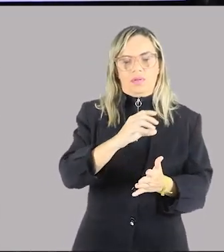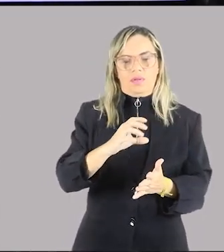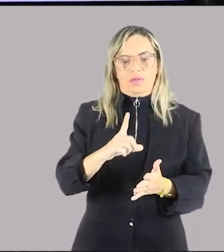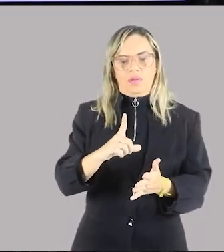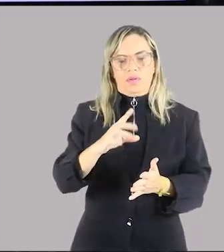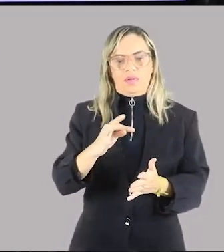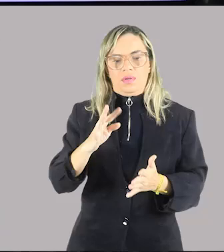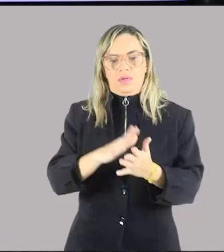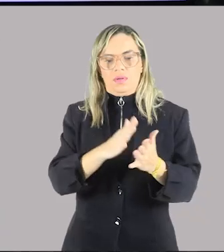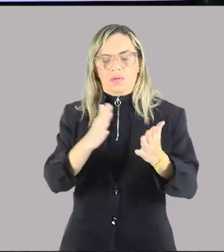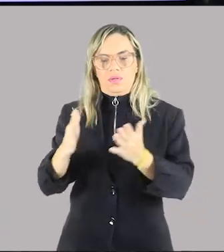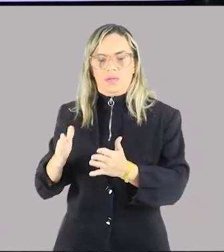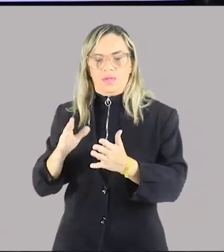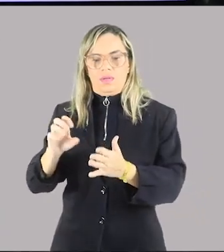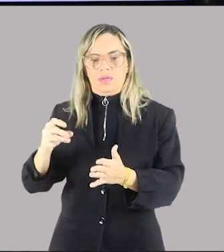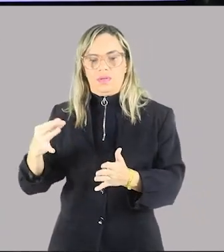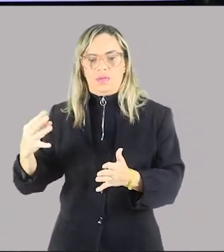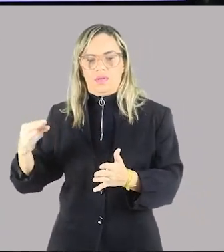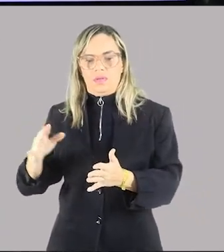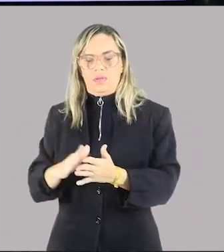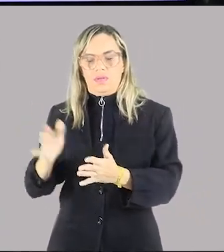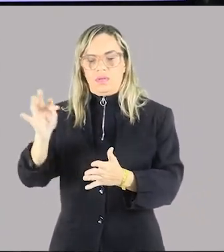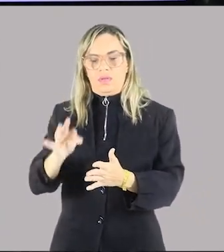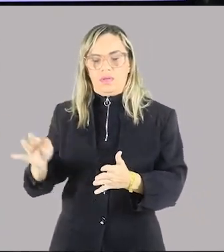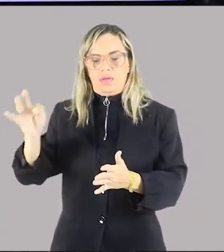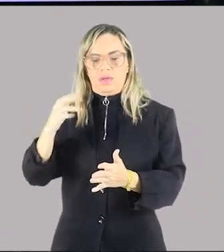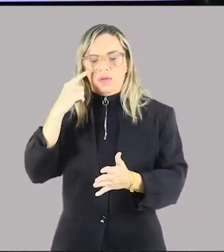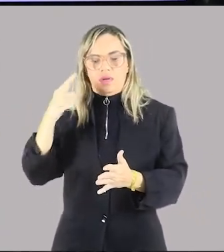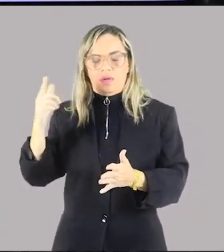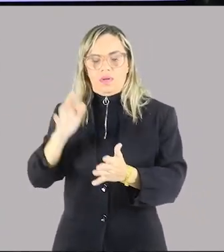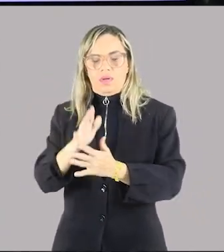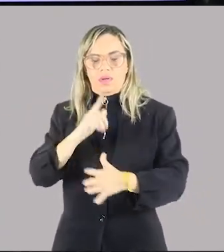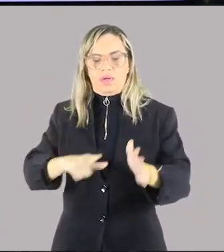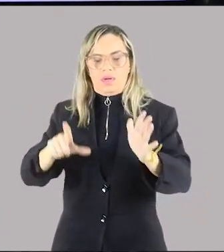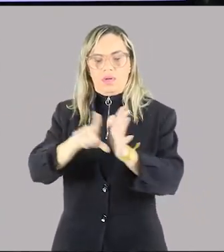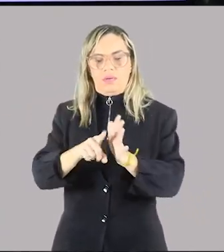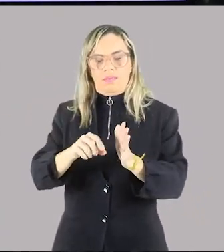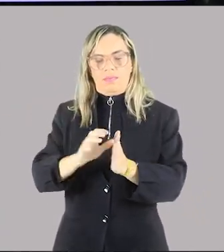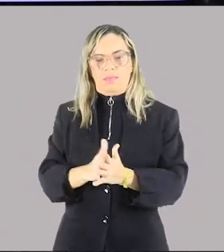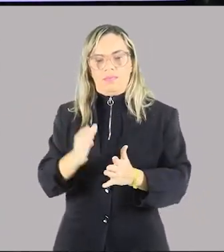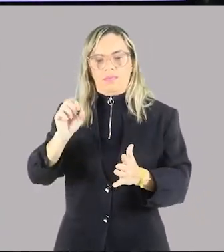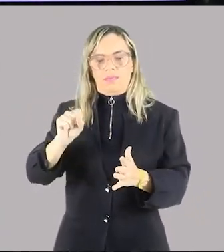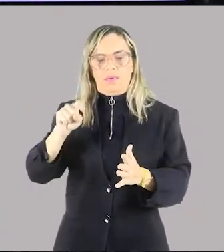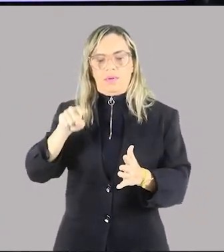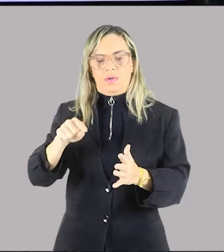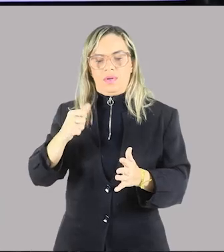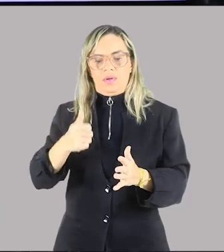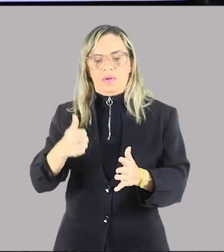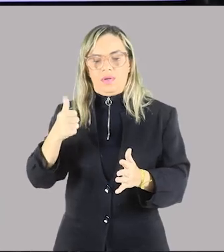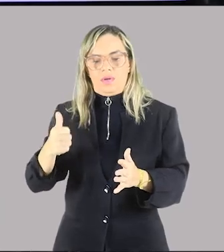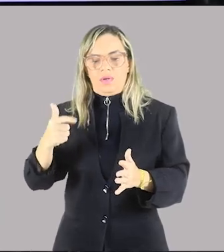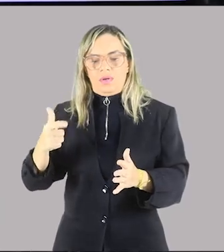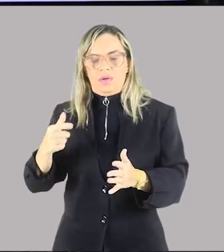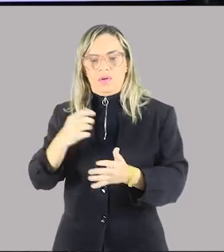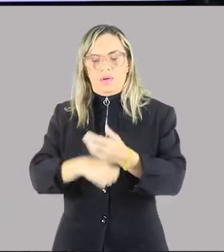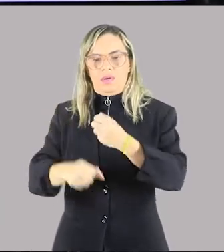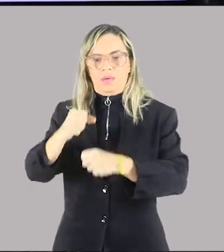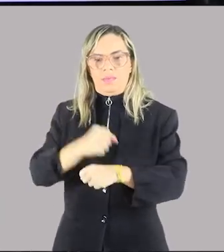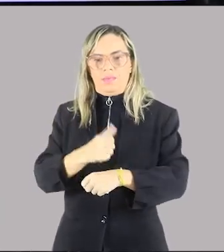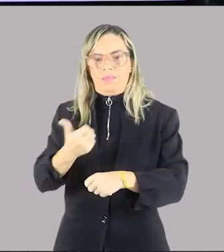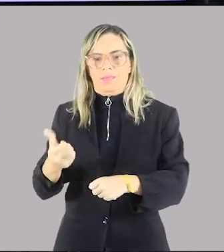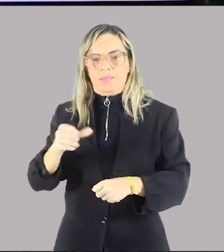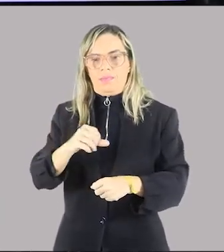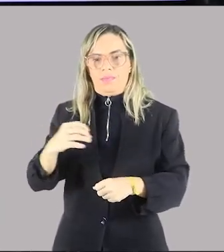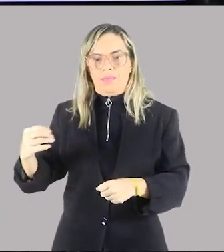regidos pela Lei 8.112 de 1990. É importante dizer que a Lei 8.112 de 1990, muitas vezes